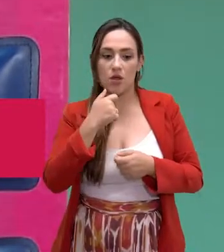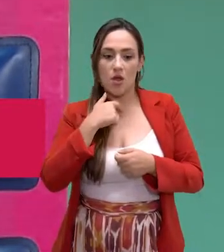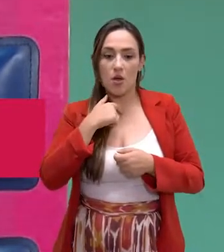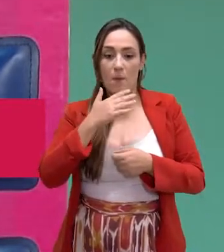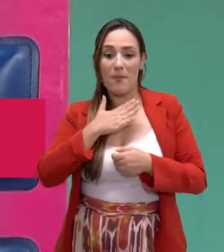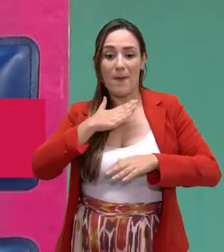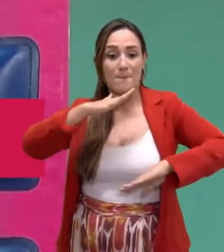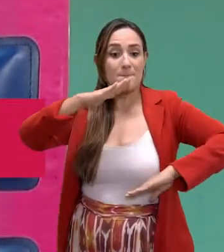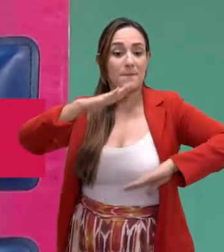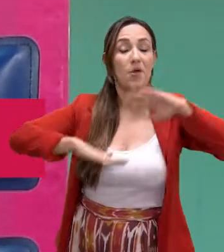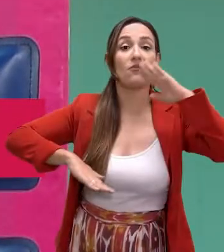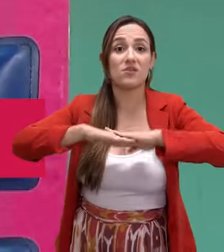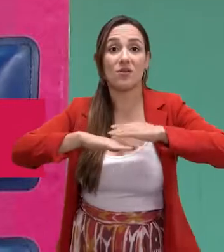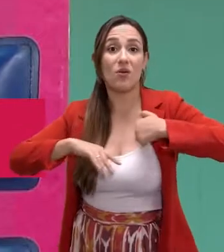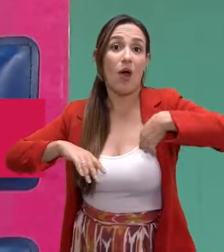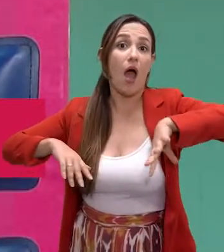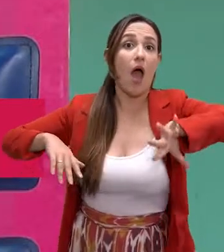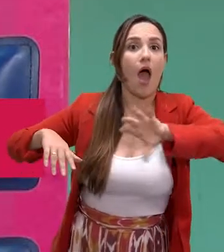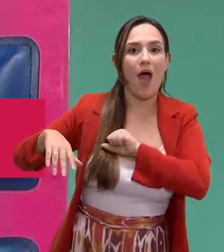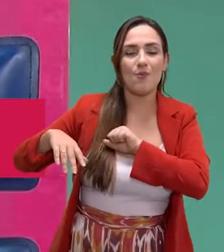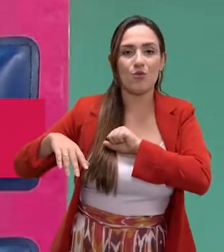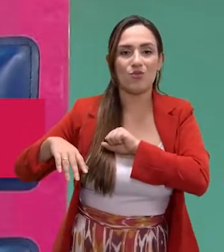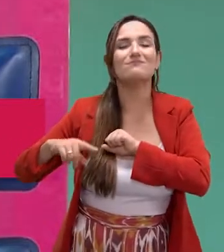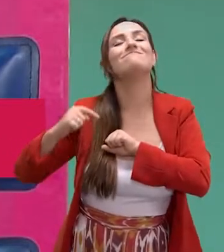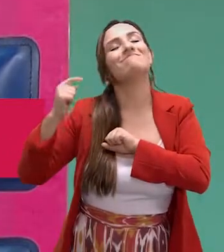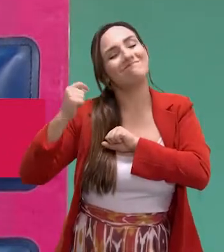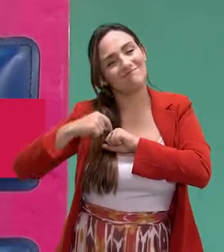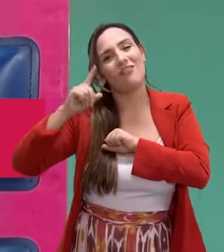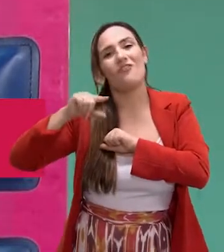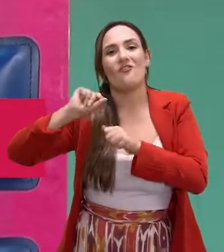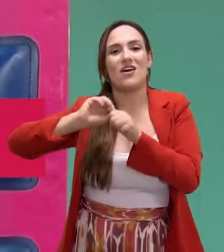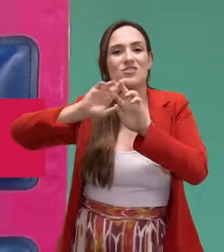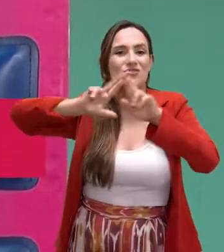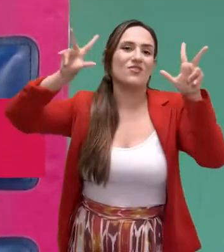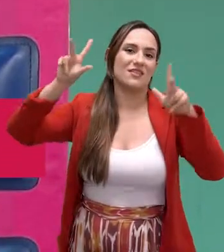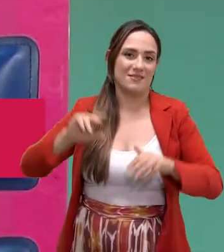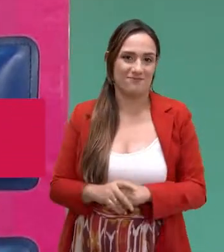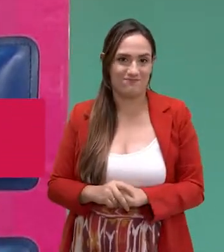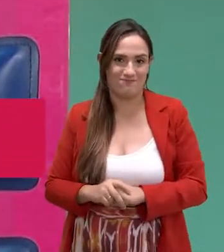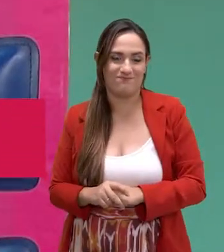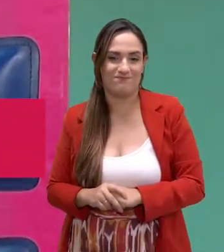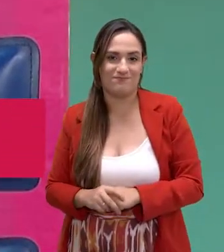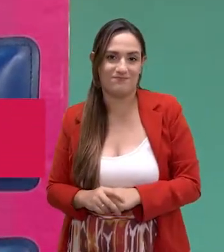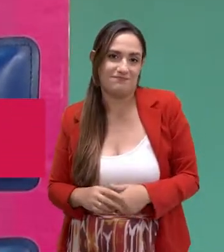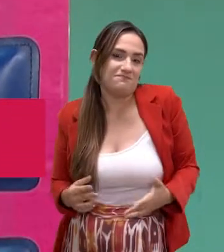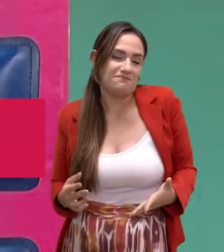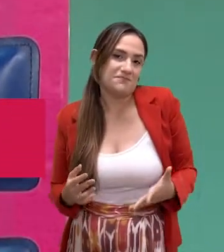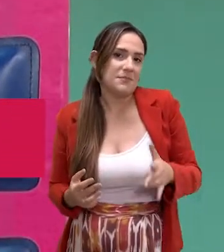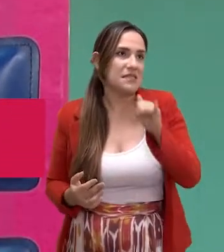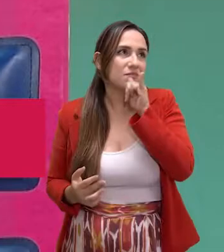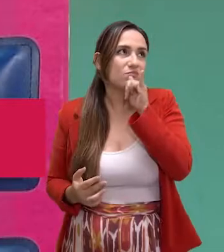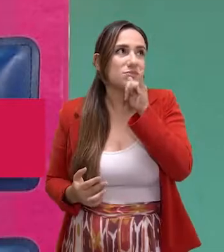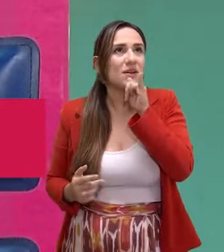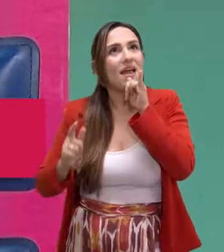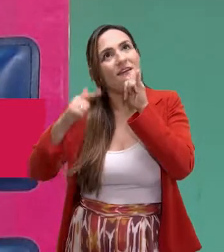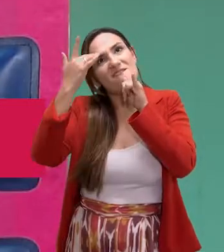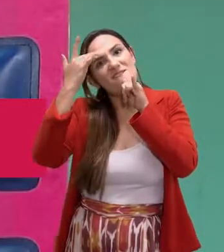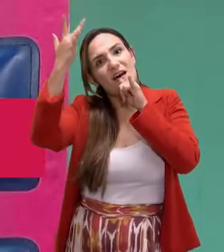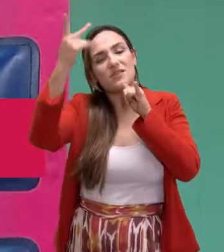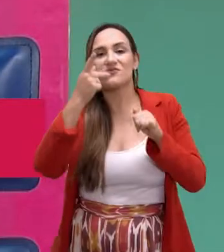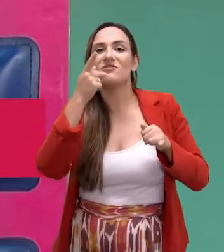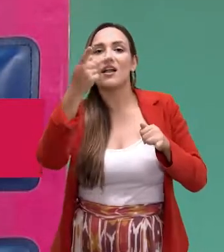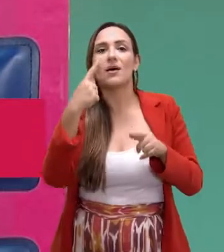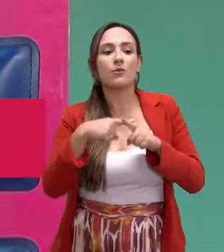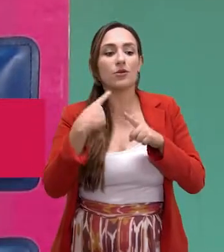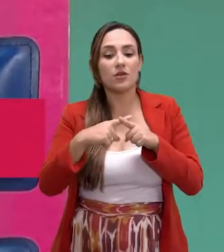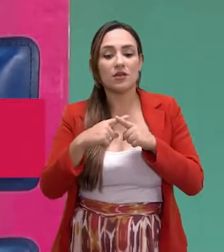numa profissão, eu acho que é algo que faz toda a diferença nesse processo. Para mim,